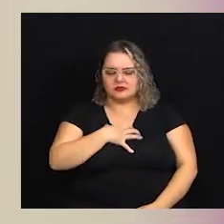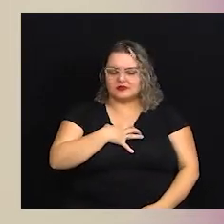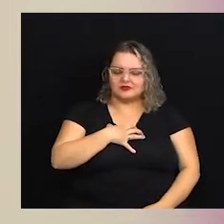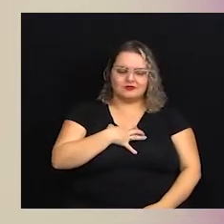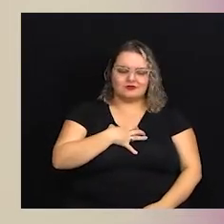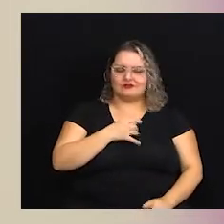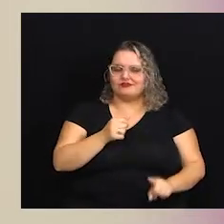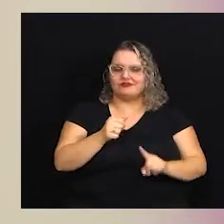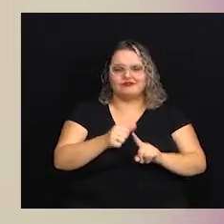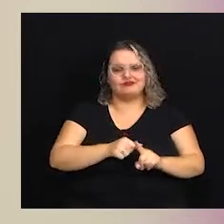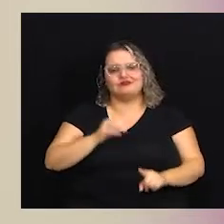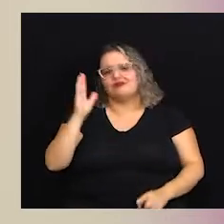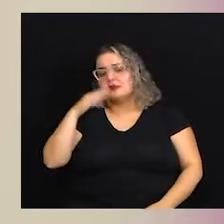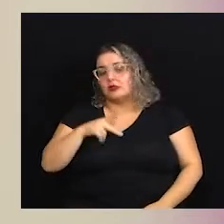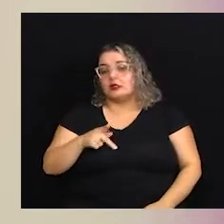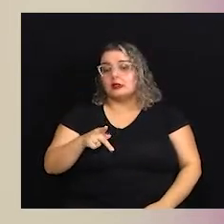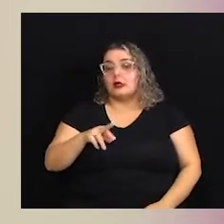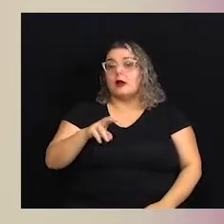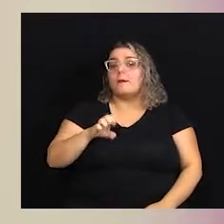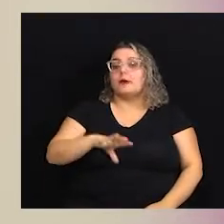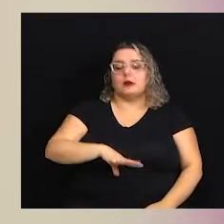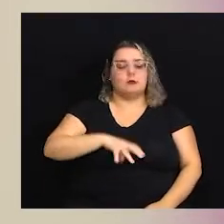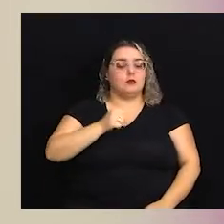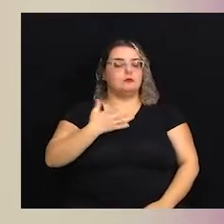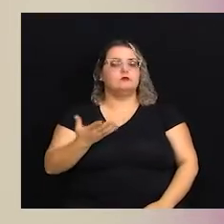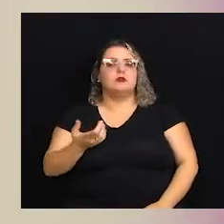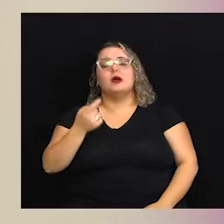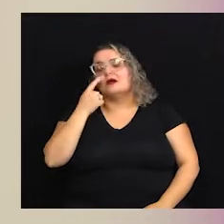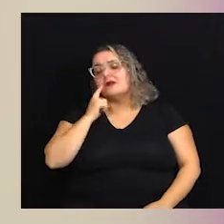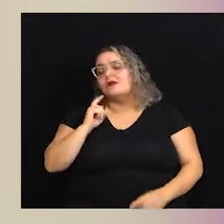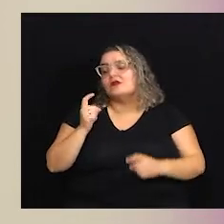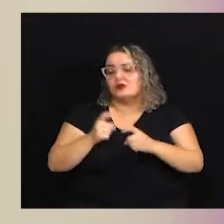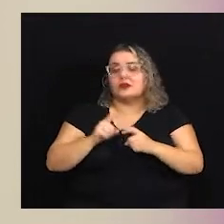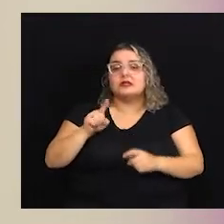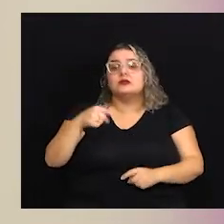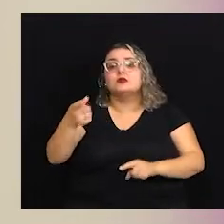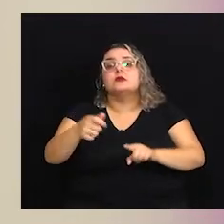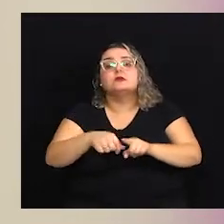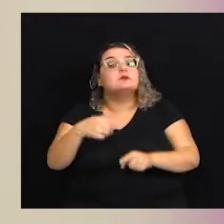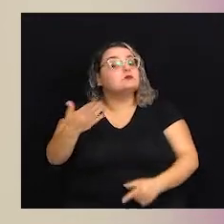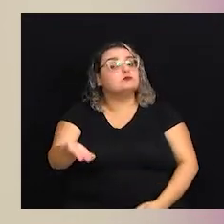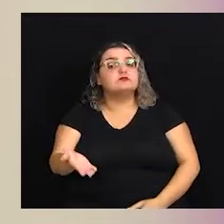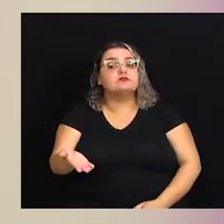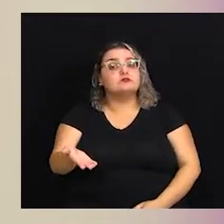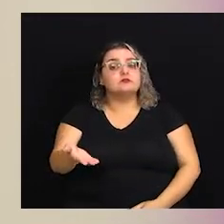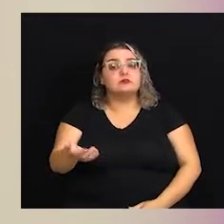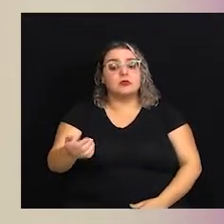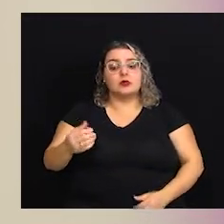mal esse mês, você está na pré-menopausa, Vivi. Aí você fala, vou no médico no mês que vem. Aí no mês